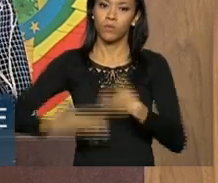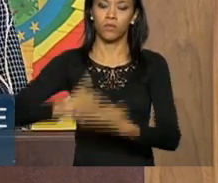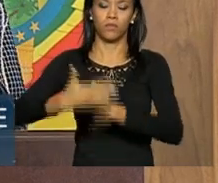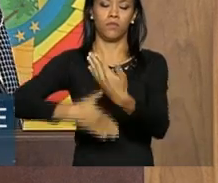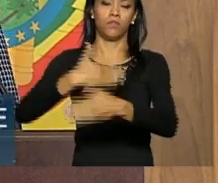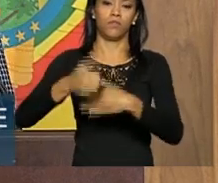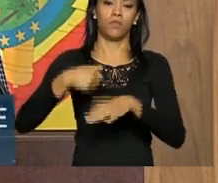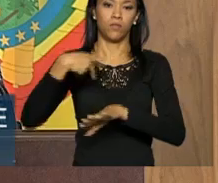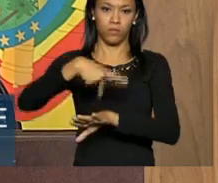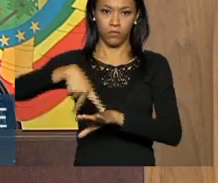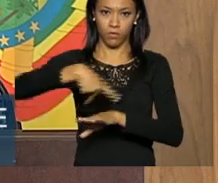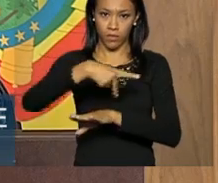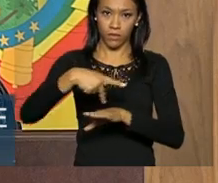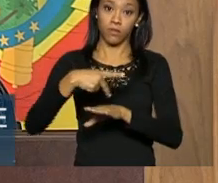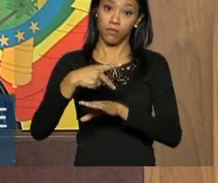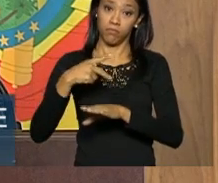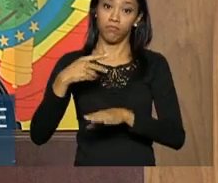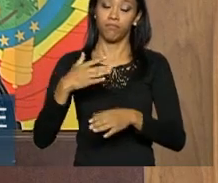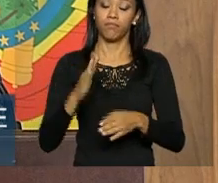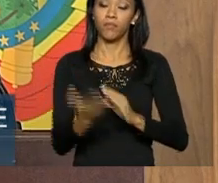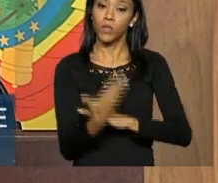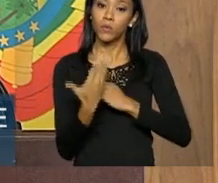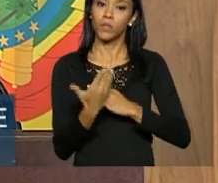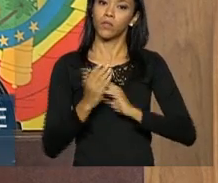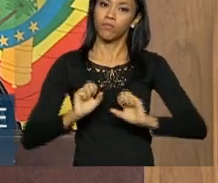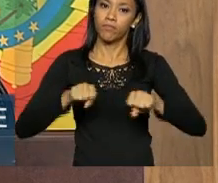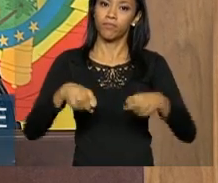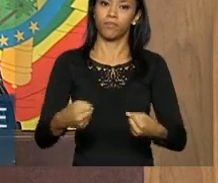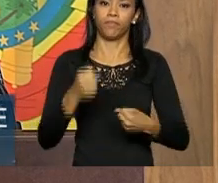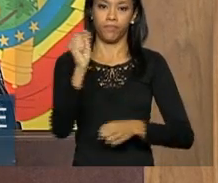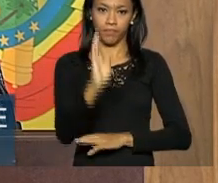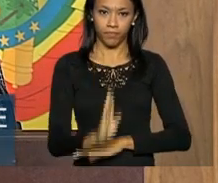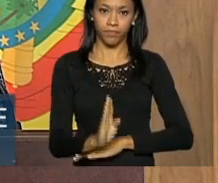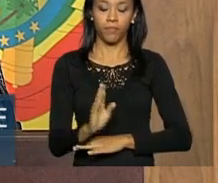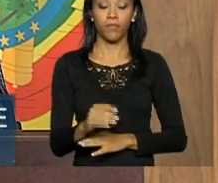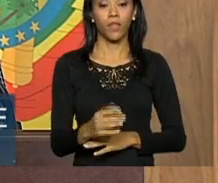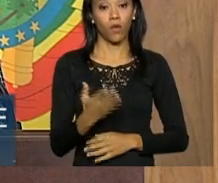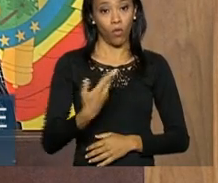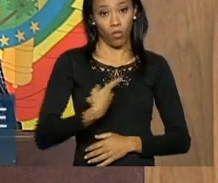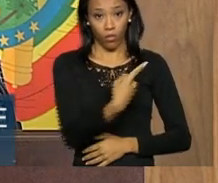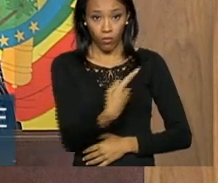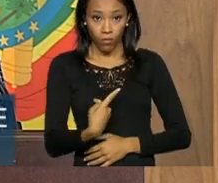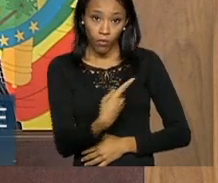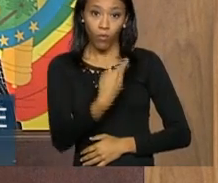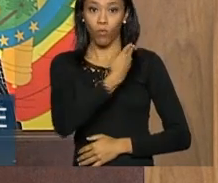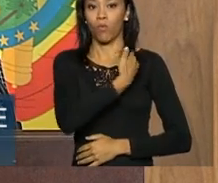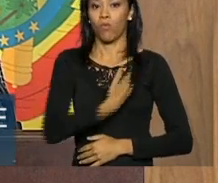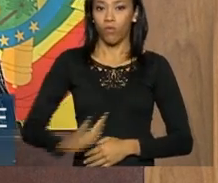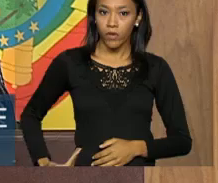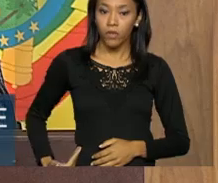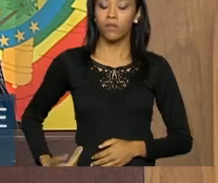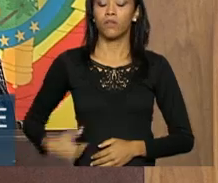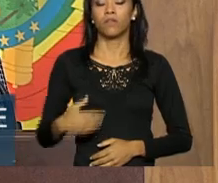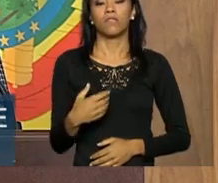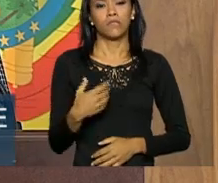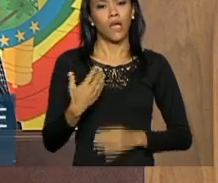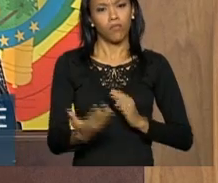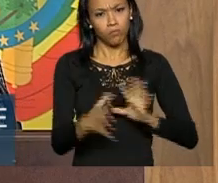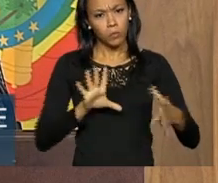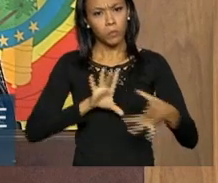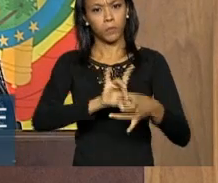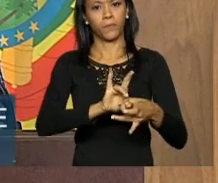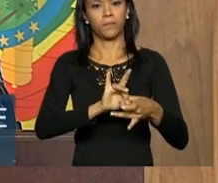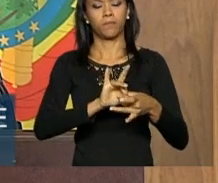e contribuindo com seu trabalho. Nossos governos estão unidos na prioridade que damos